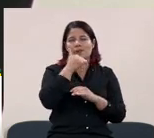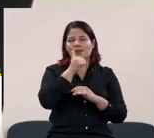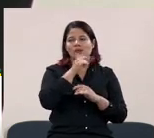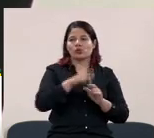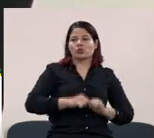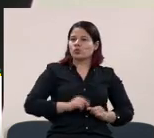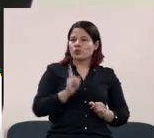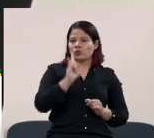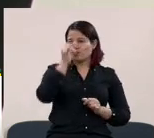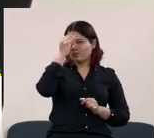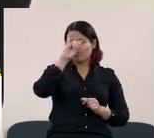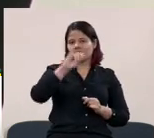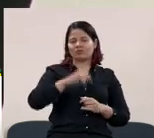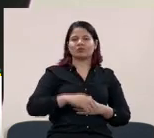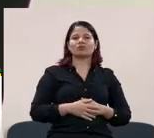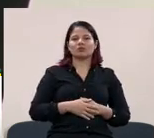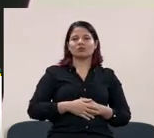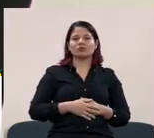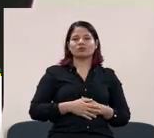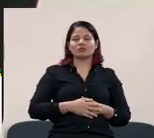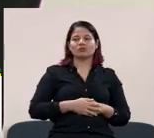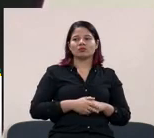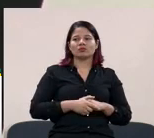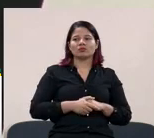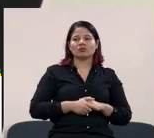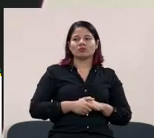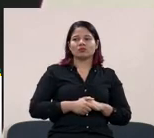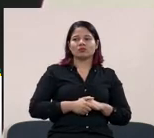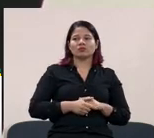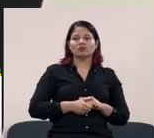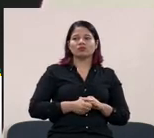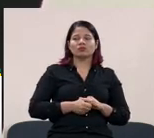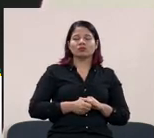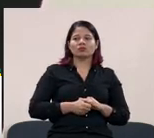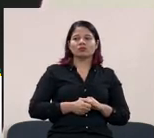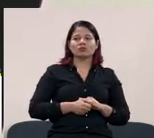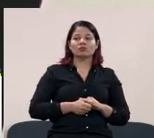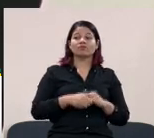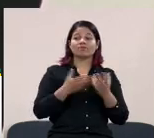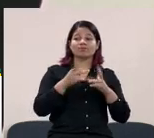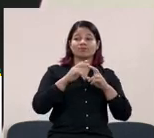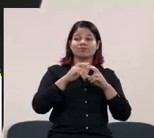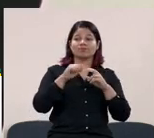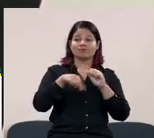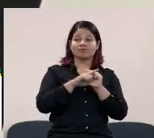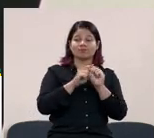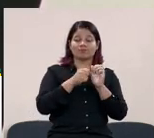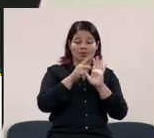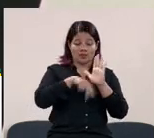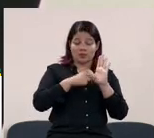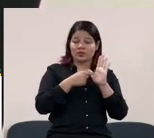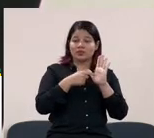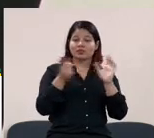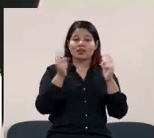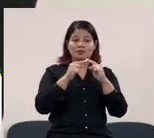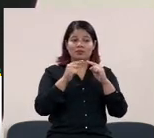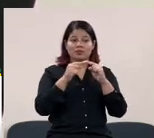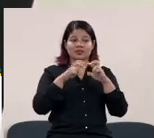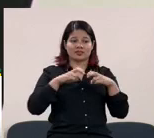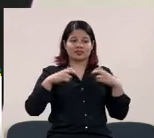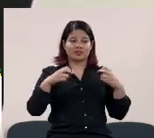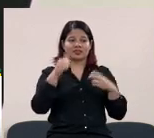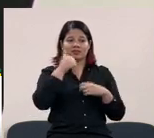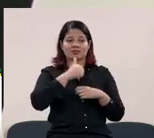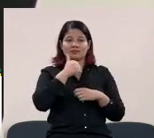encaixa nessa visão que a bancada feminina, muitas vezes criticada pelo deputado Jacir,